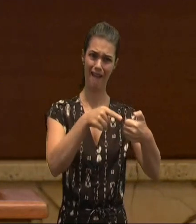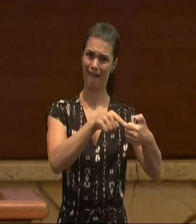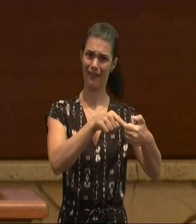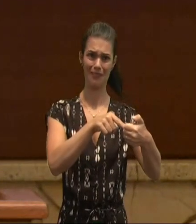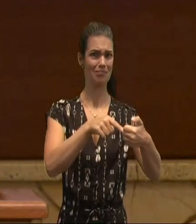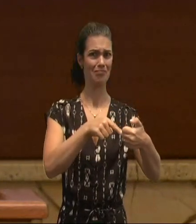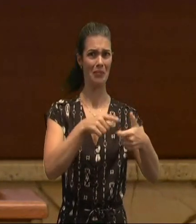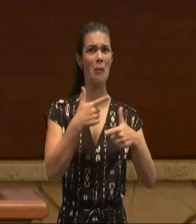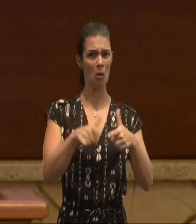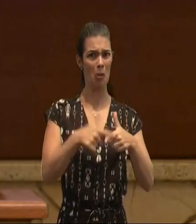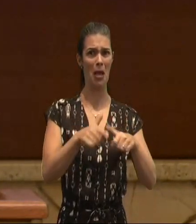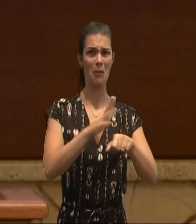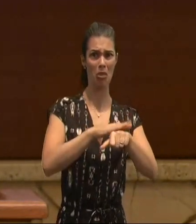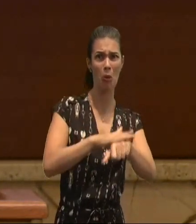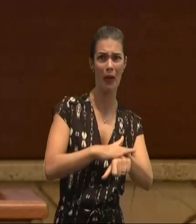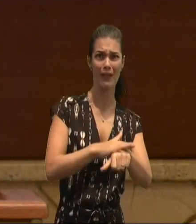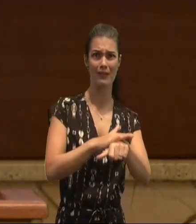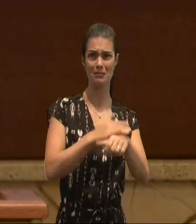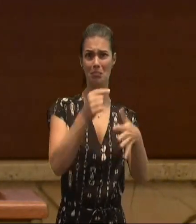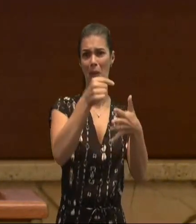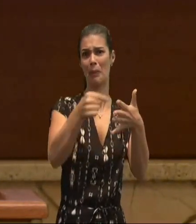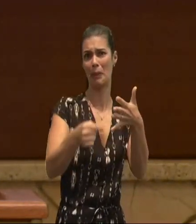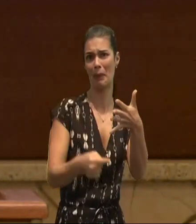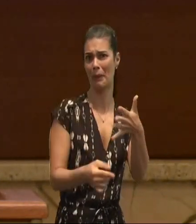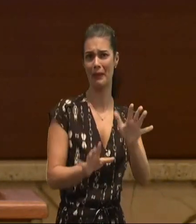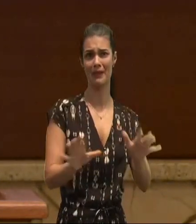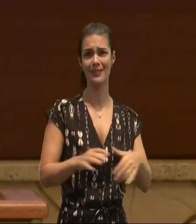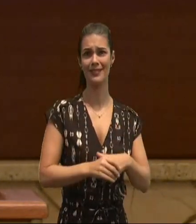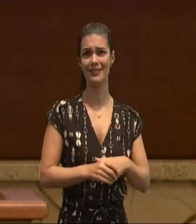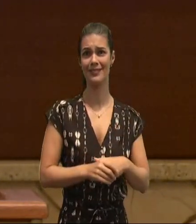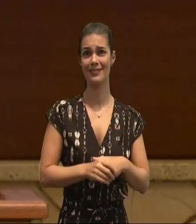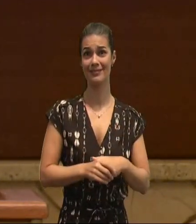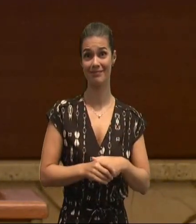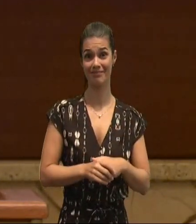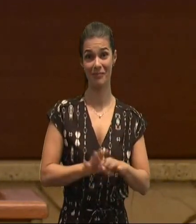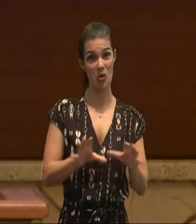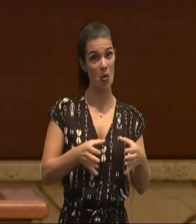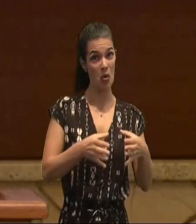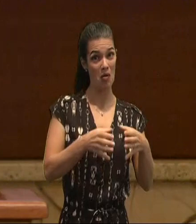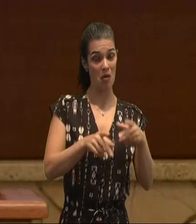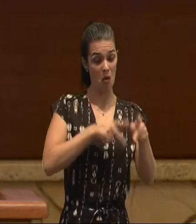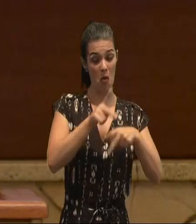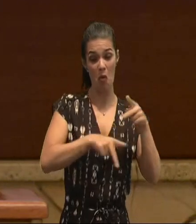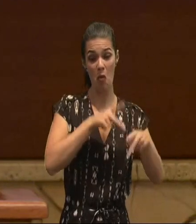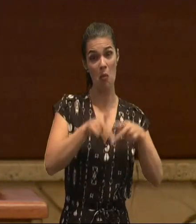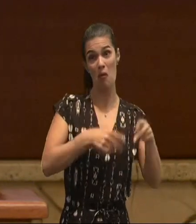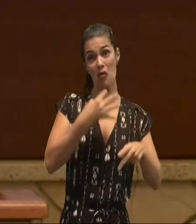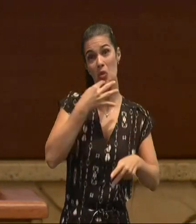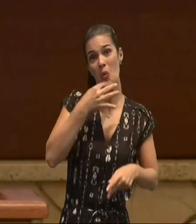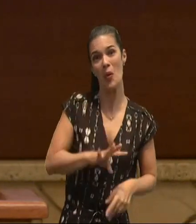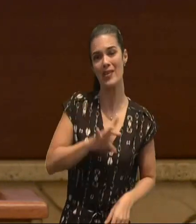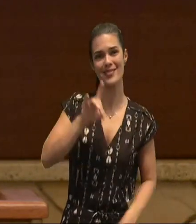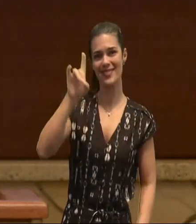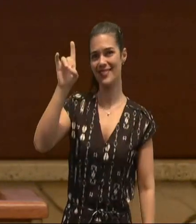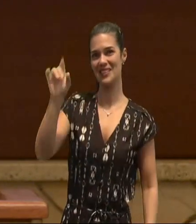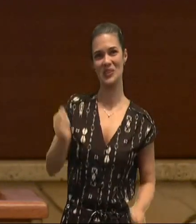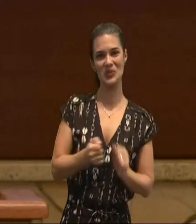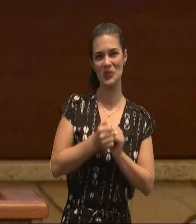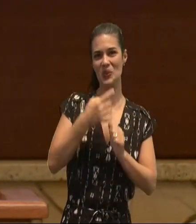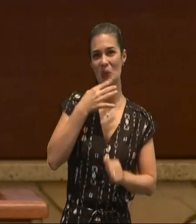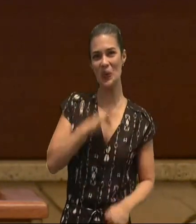Os ímpios não estavam sabendo lidar, eles não reconheciam, eles eram idólatras, eles não conheciam a presença do